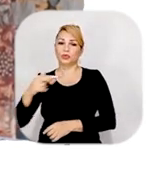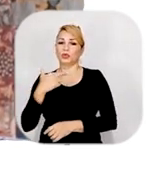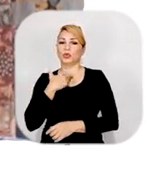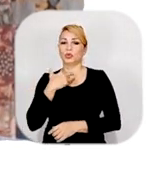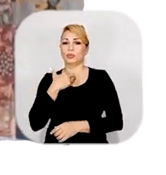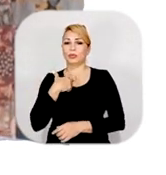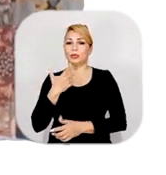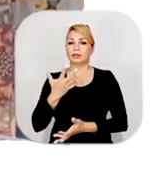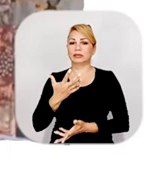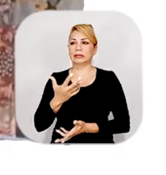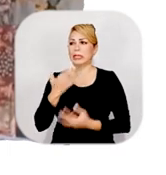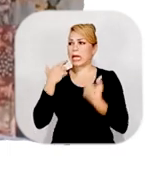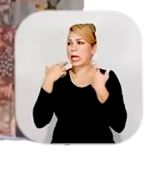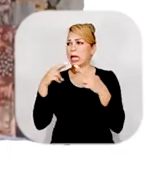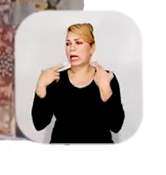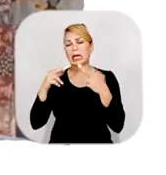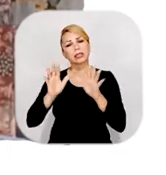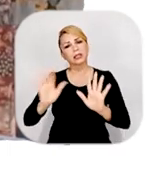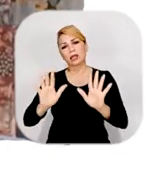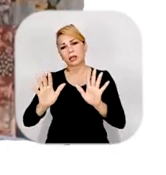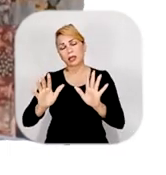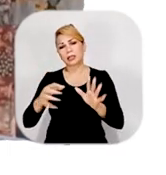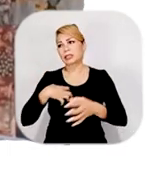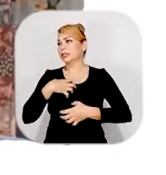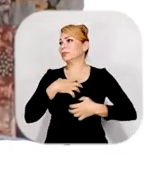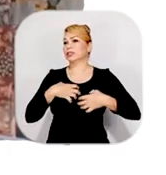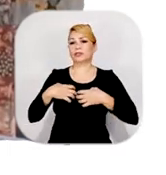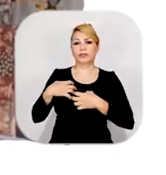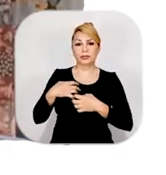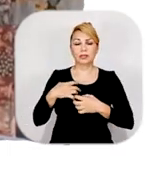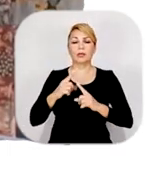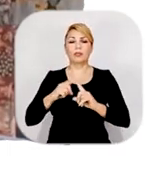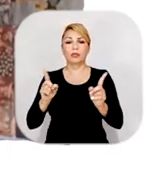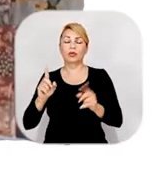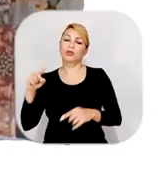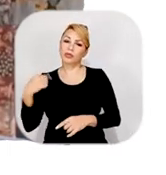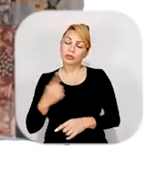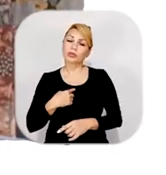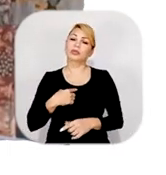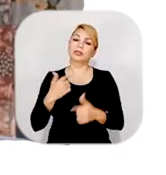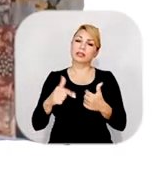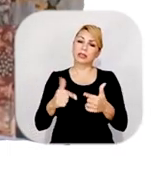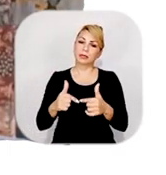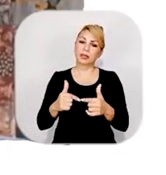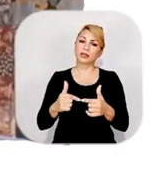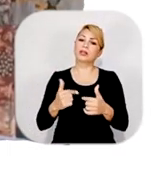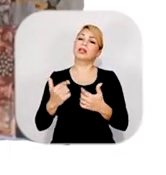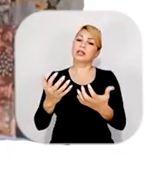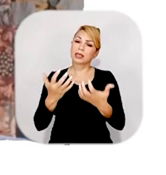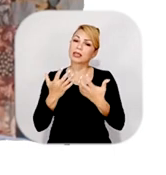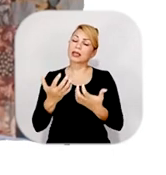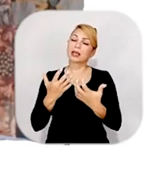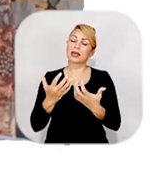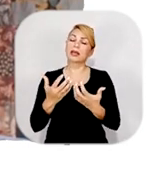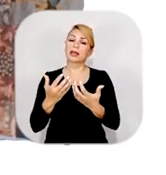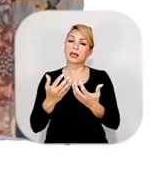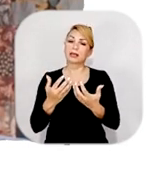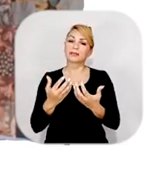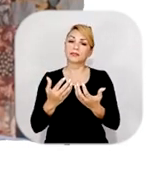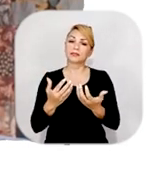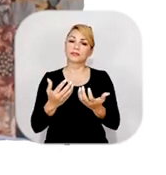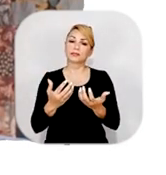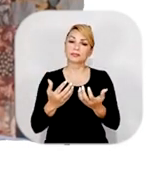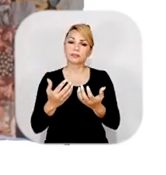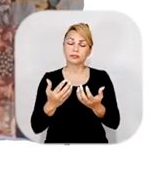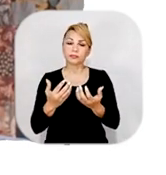me aflige, porque eu quero todo esse trabalho que nós todos fizemos, é porque a gente quer que chegue na mão